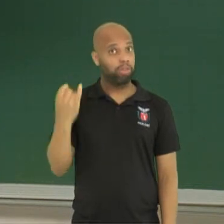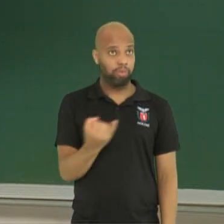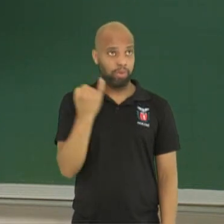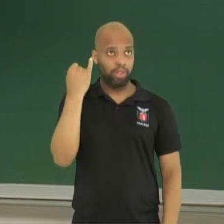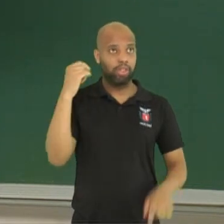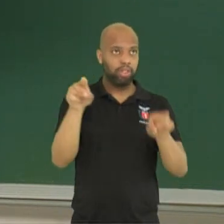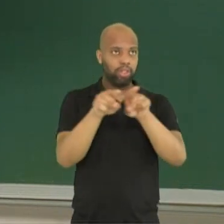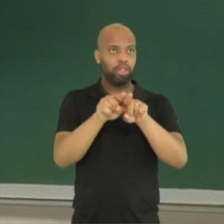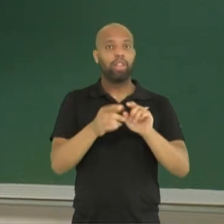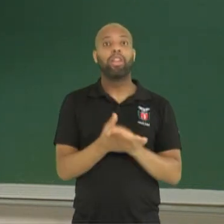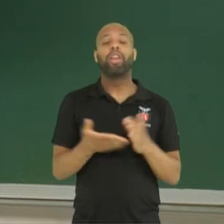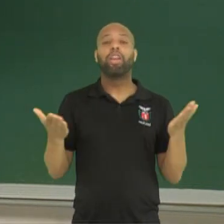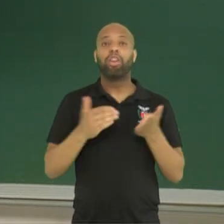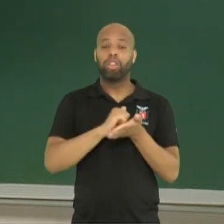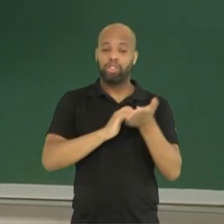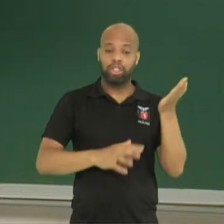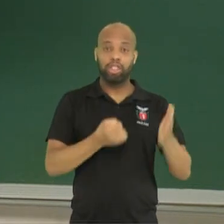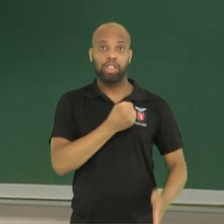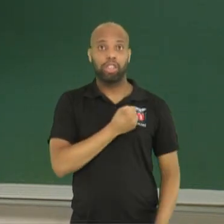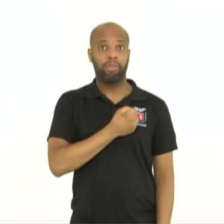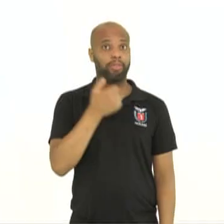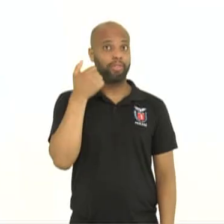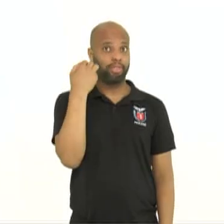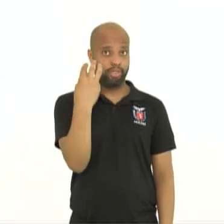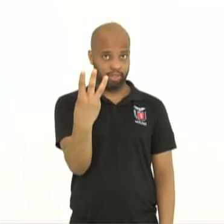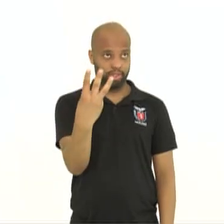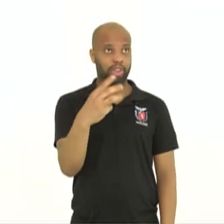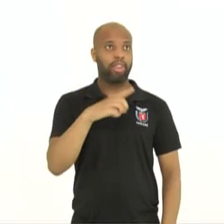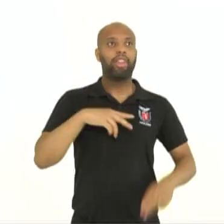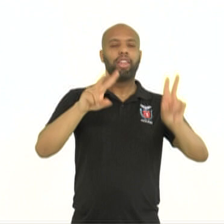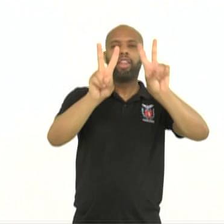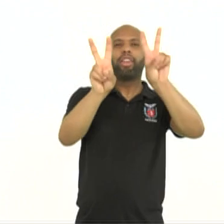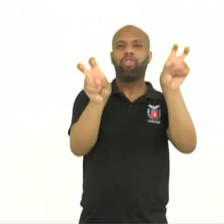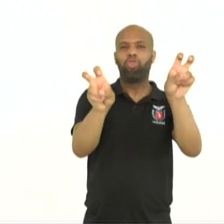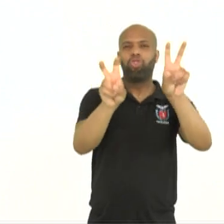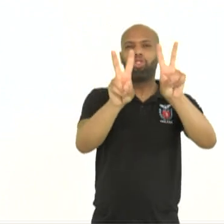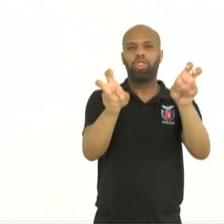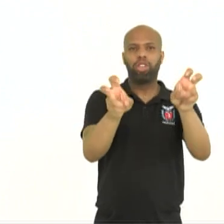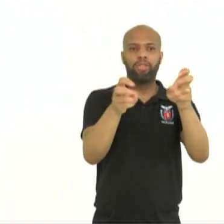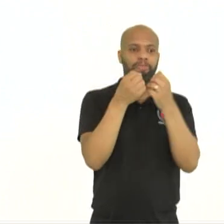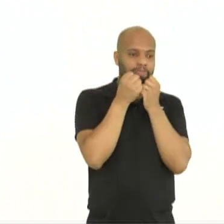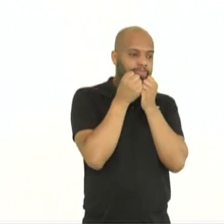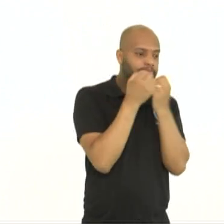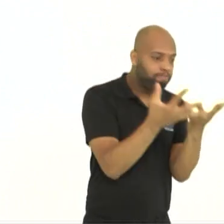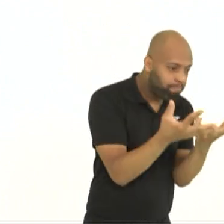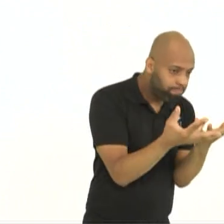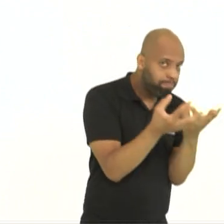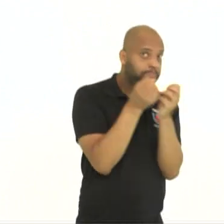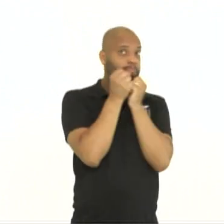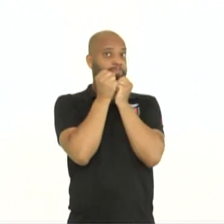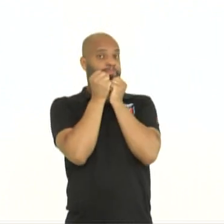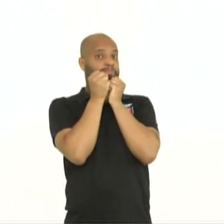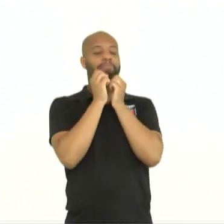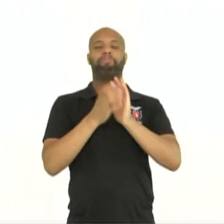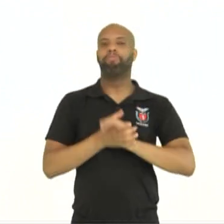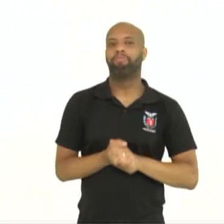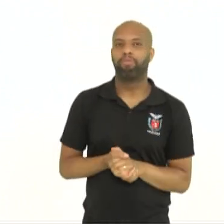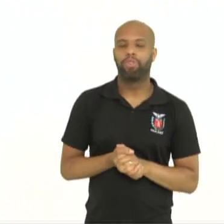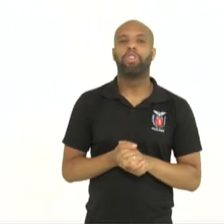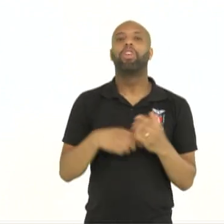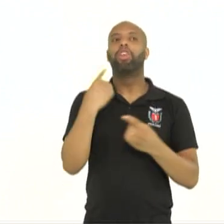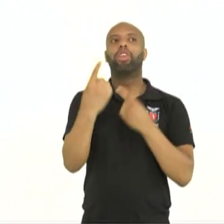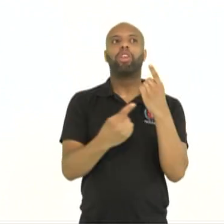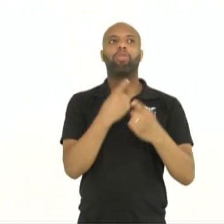tá? Agora, atividade número 3. O título do conto é Conto ou Não Conto? Qual